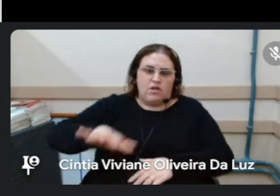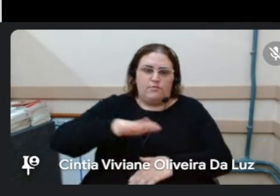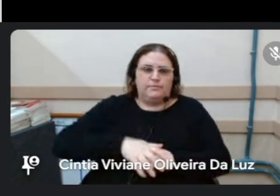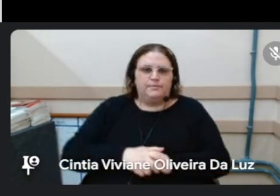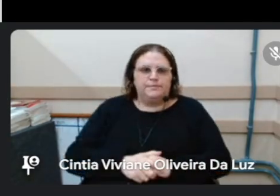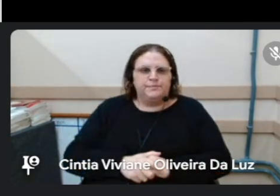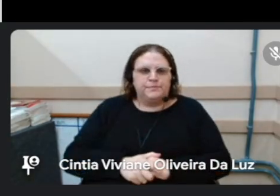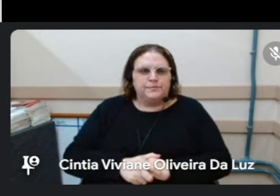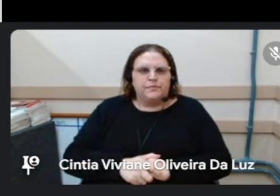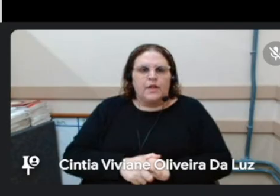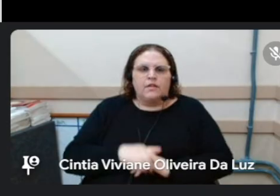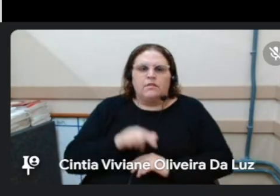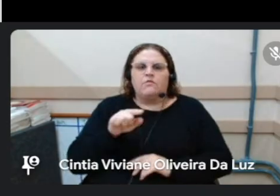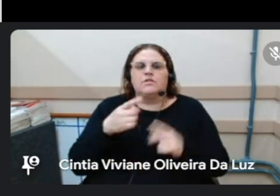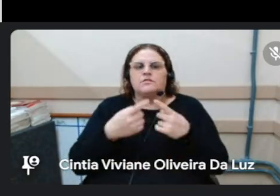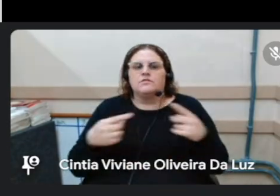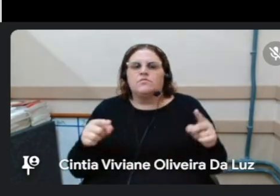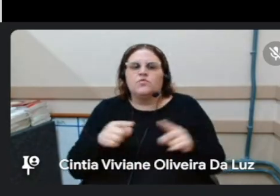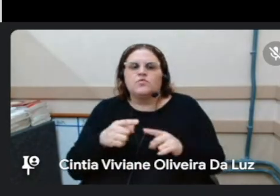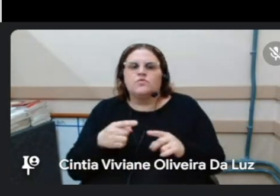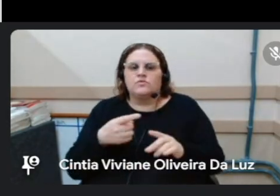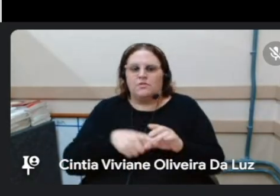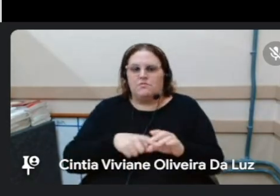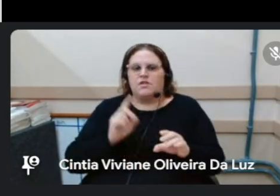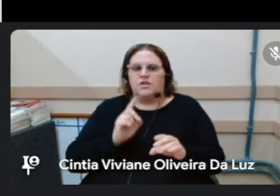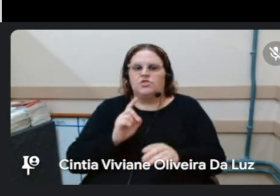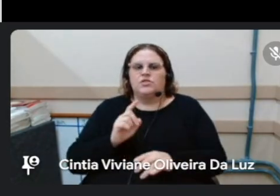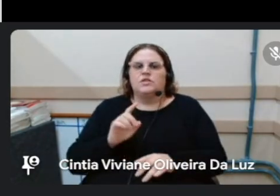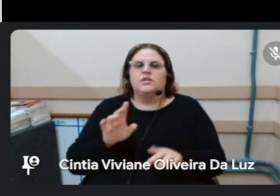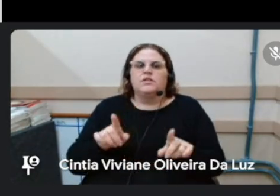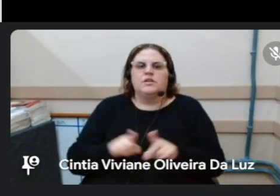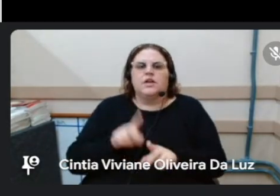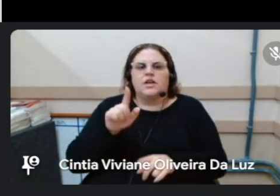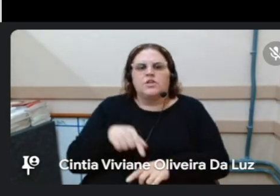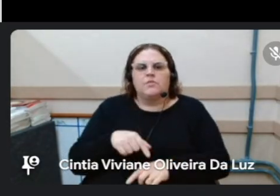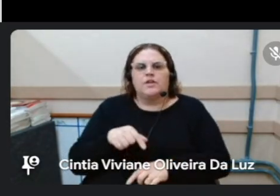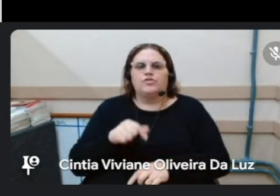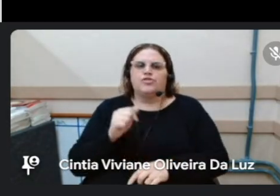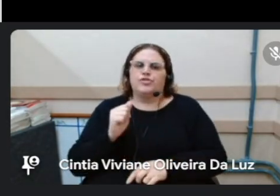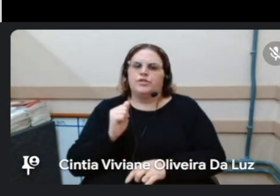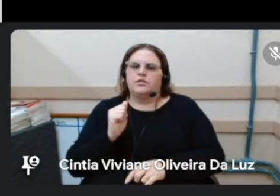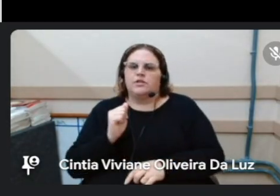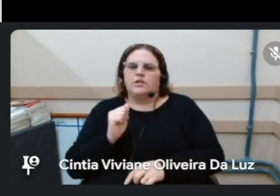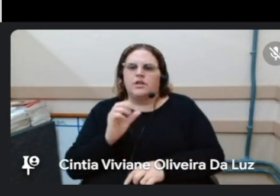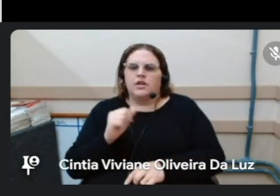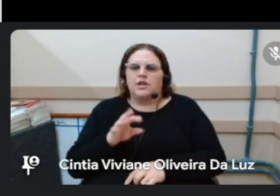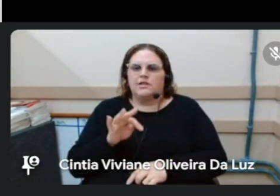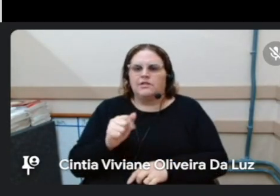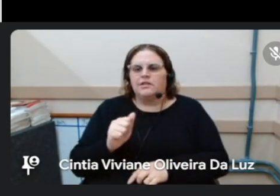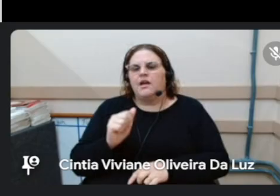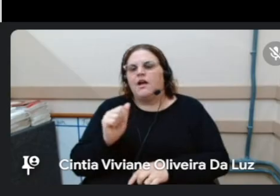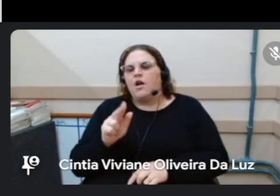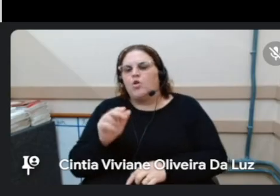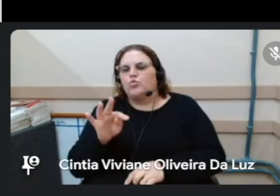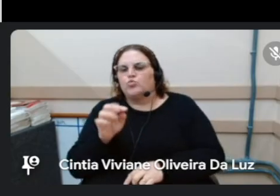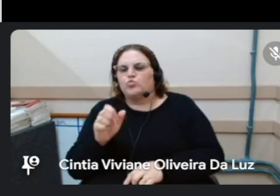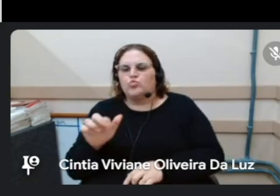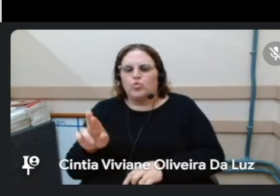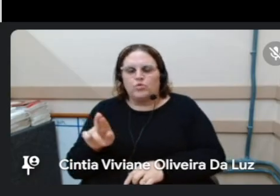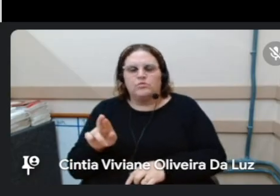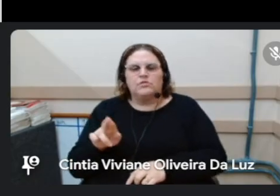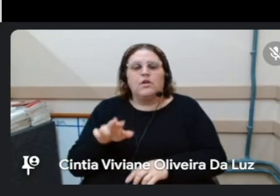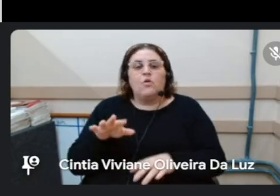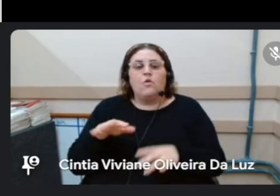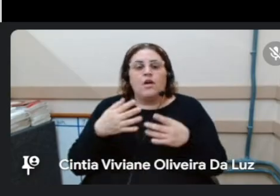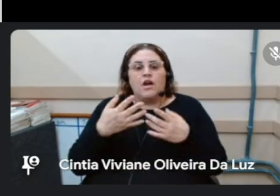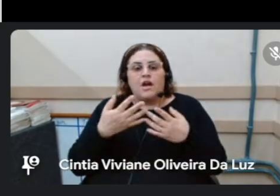independente às vezes também é chamado de cantautor Hum como eu falei antes eh a vida desses músicos